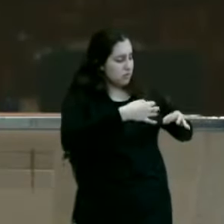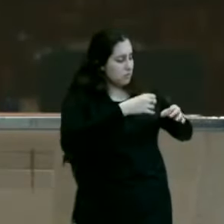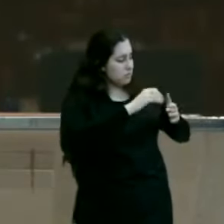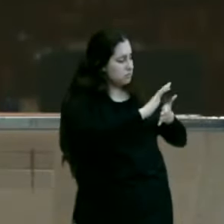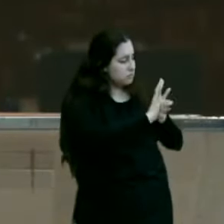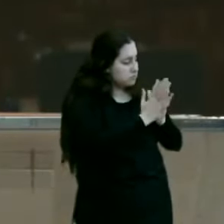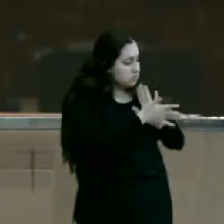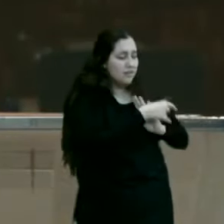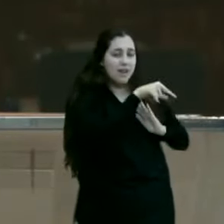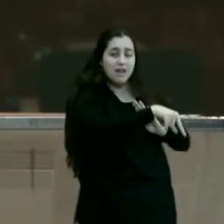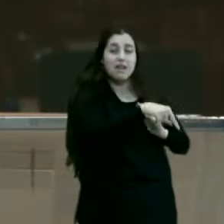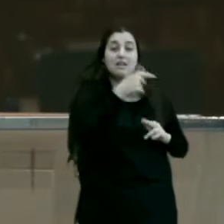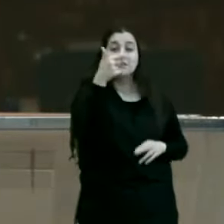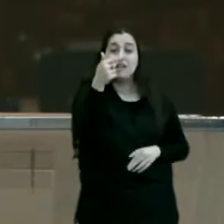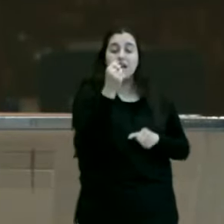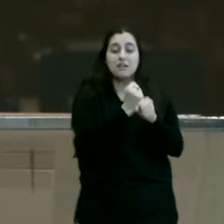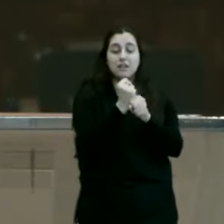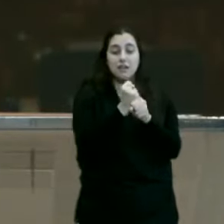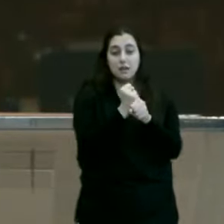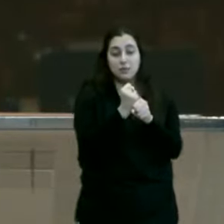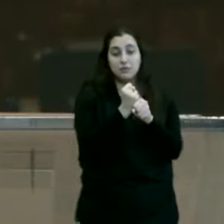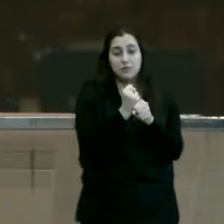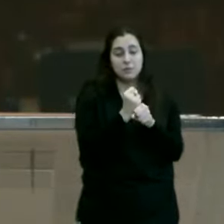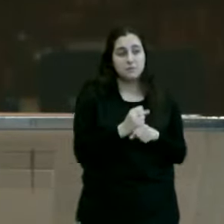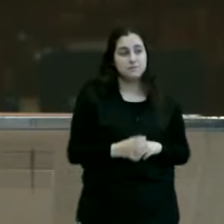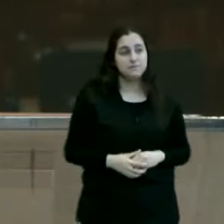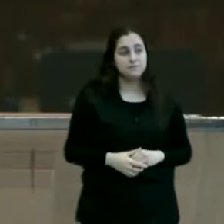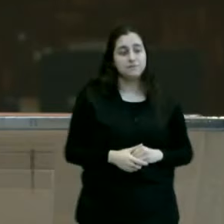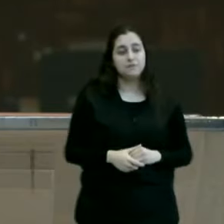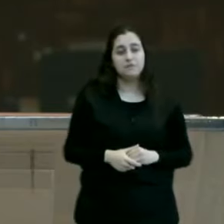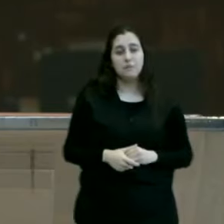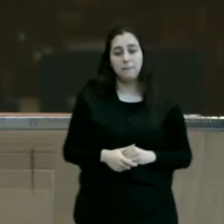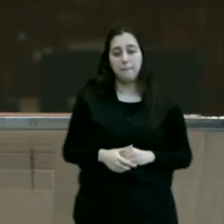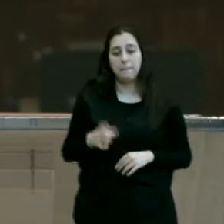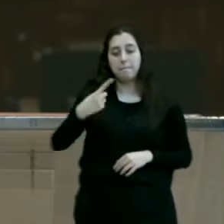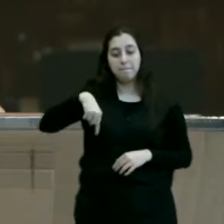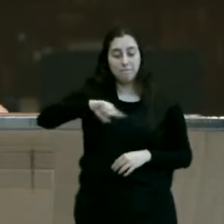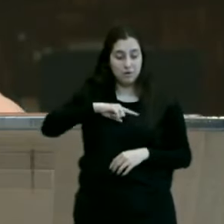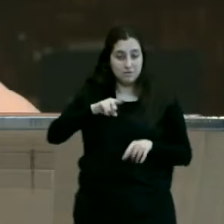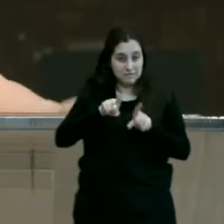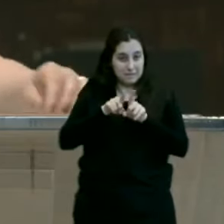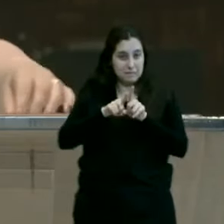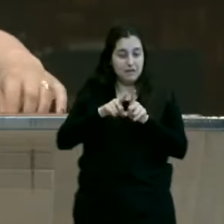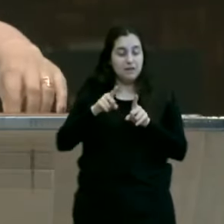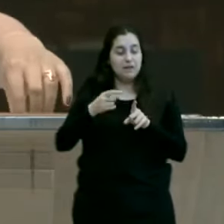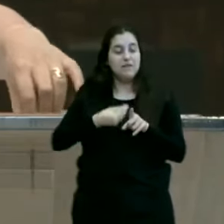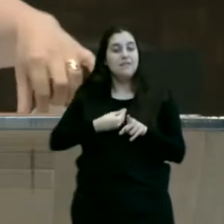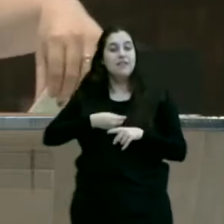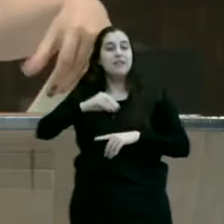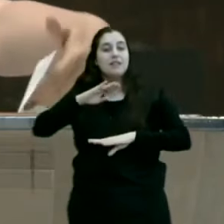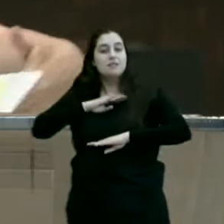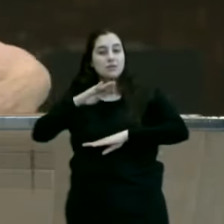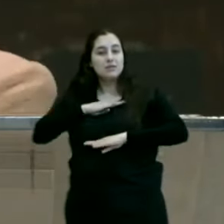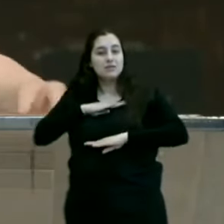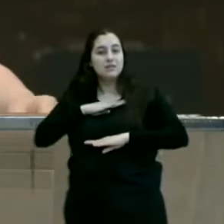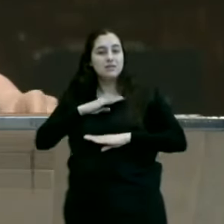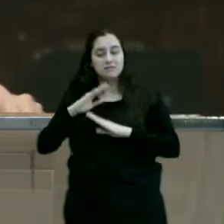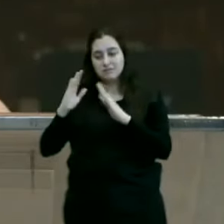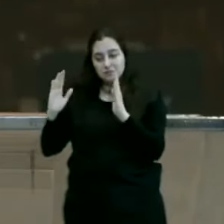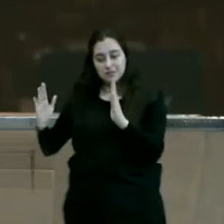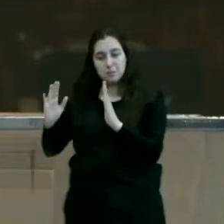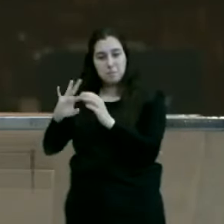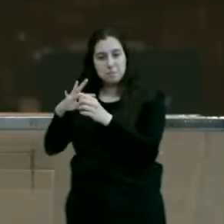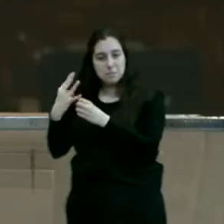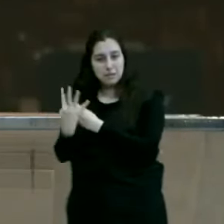7 anos. Nós passamos por uma situação, ainda estamos nela, porque ainda precisamos nos cuidar.